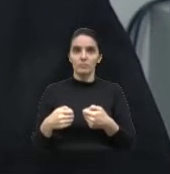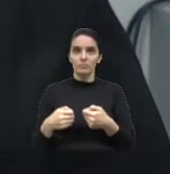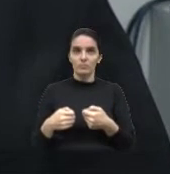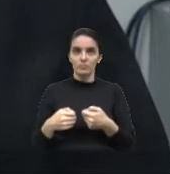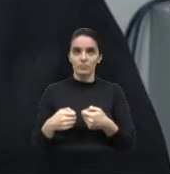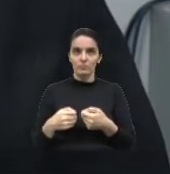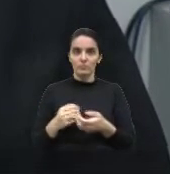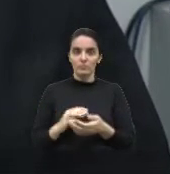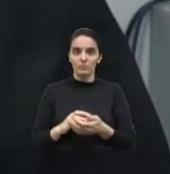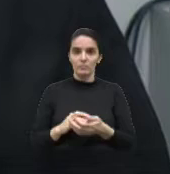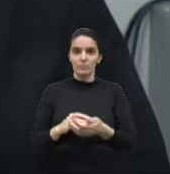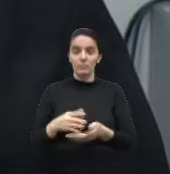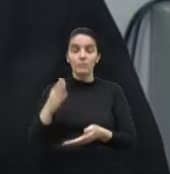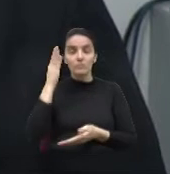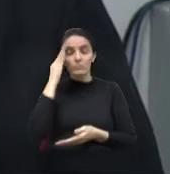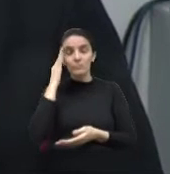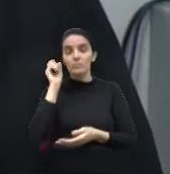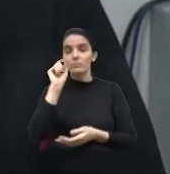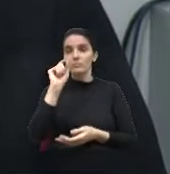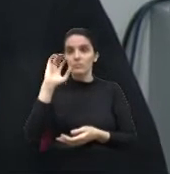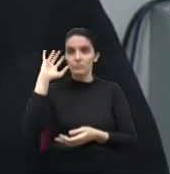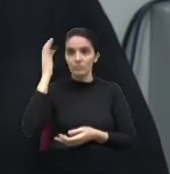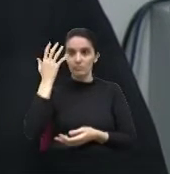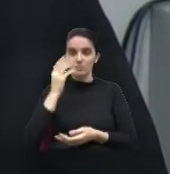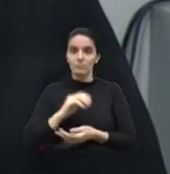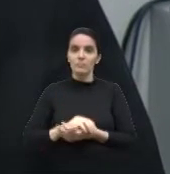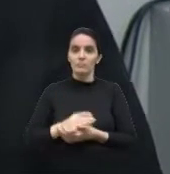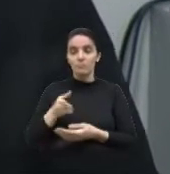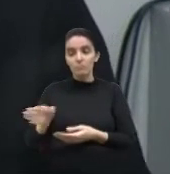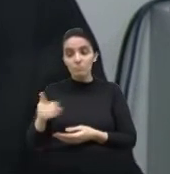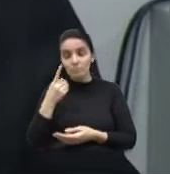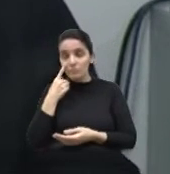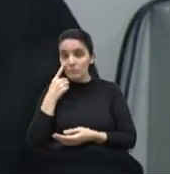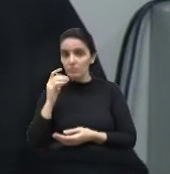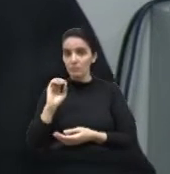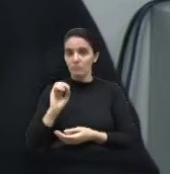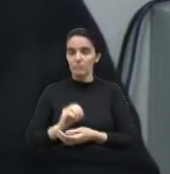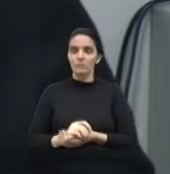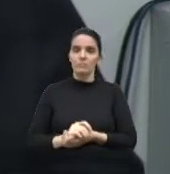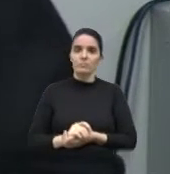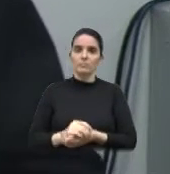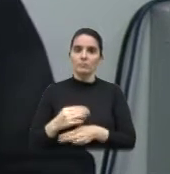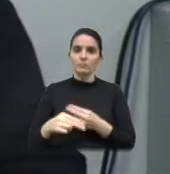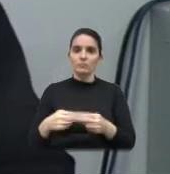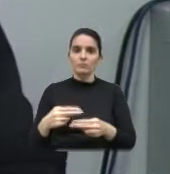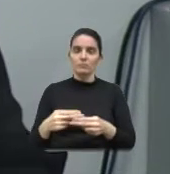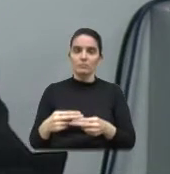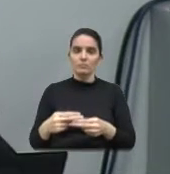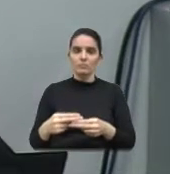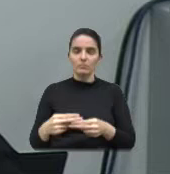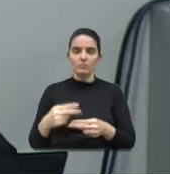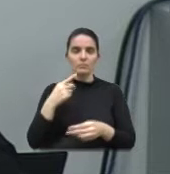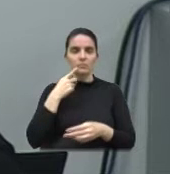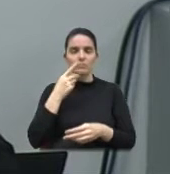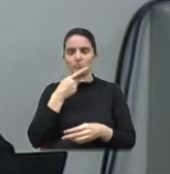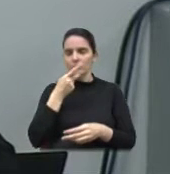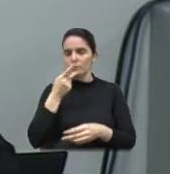Como comissão, ouvir o que está acontecendo e correr atrás desses assuntos. Então, acho assim. E coloco o meu gabinete à